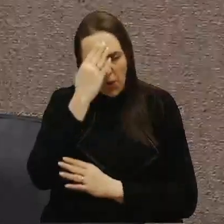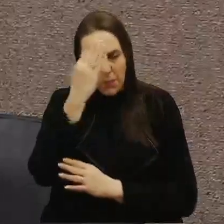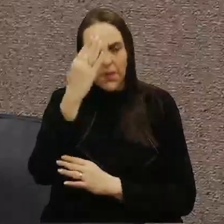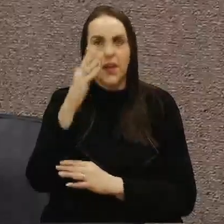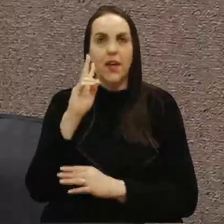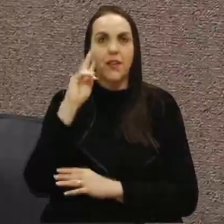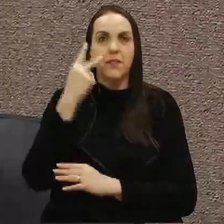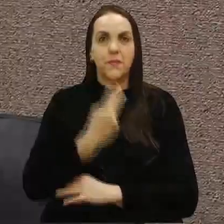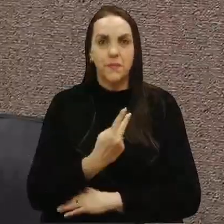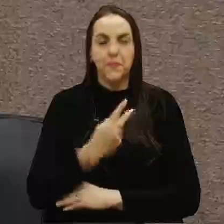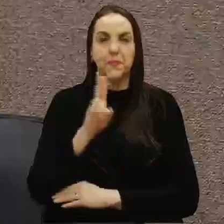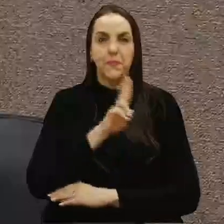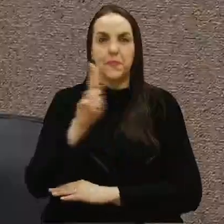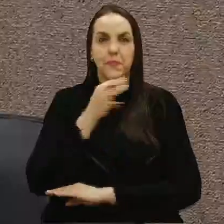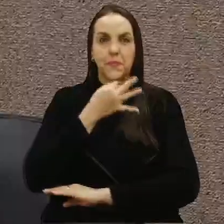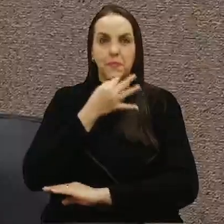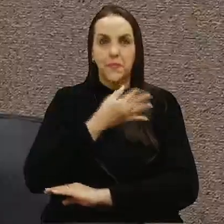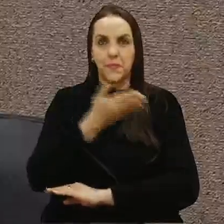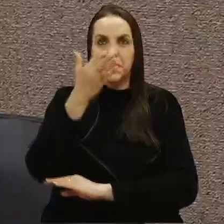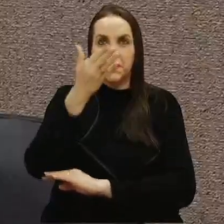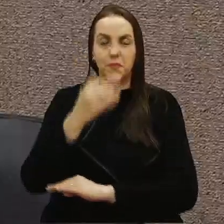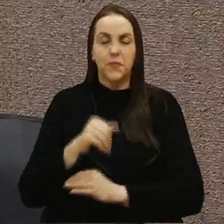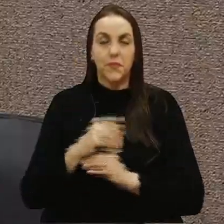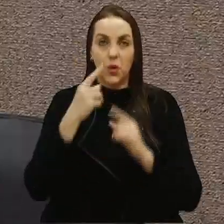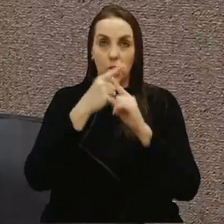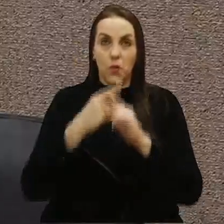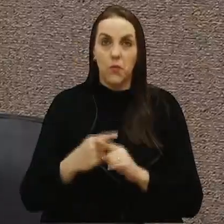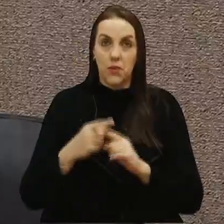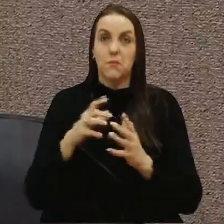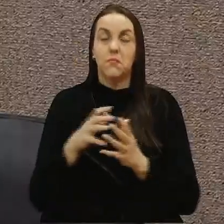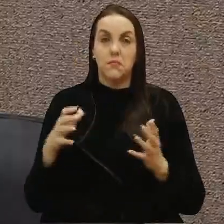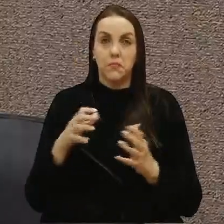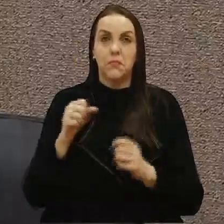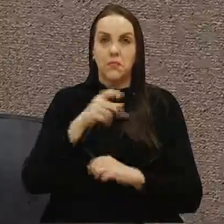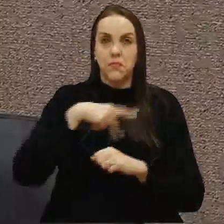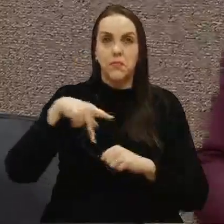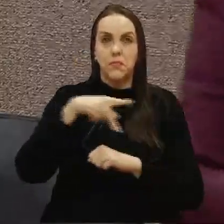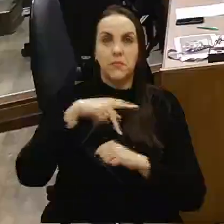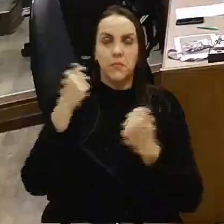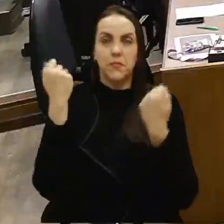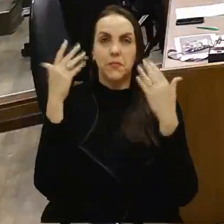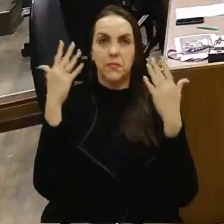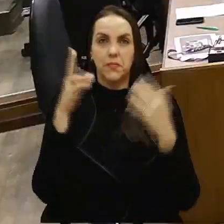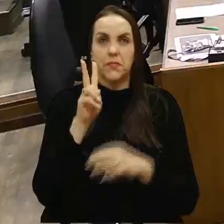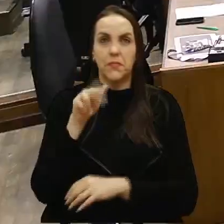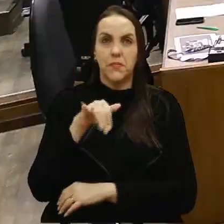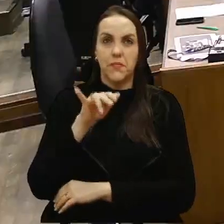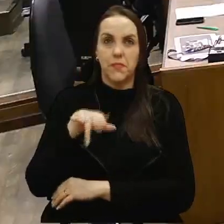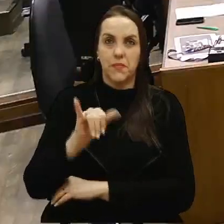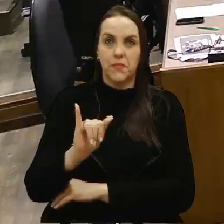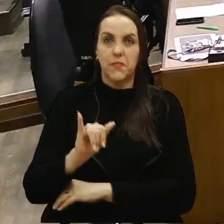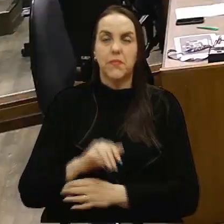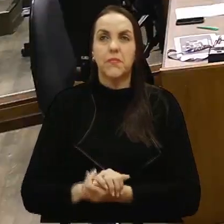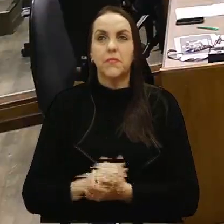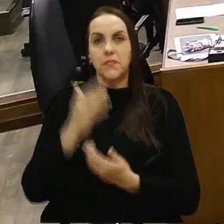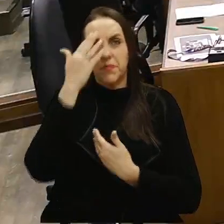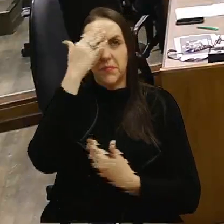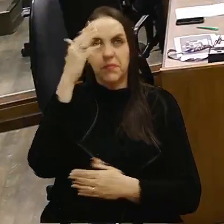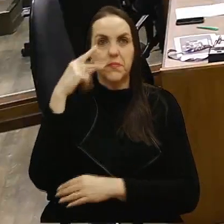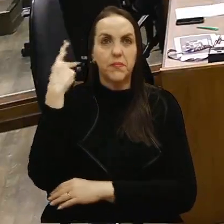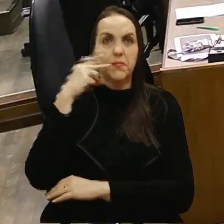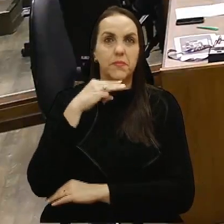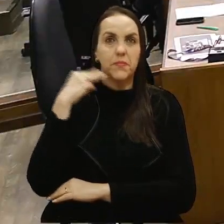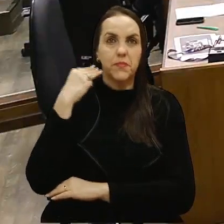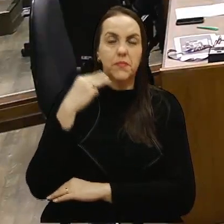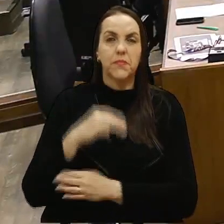nome de Caxias do Sul para uma das maiores competições do nosso país. Parabéns, Vini. Obrigado, vereadora Marisol Santos. Com